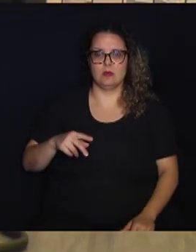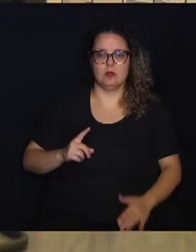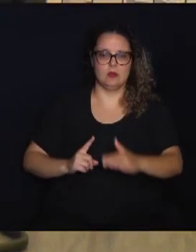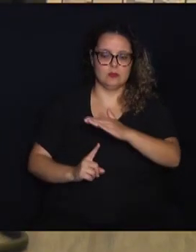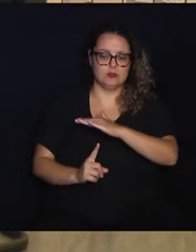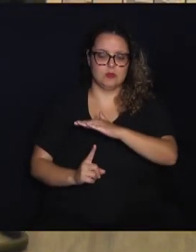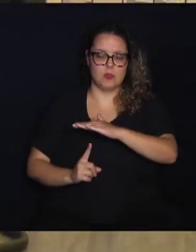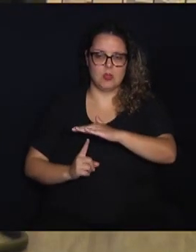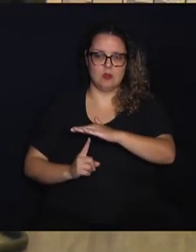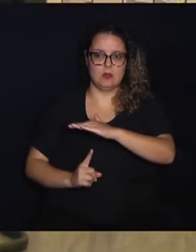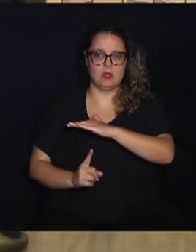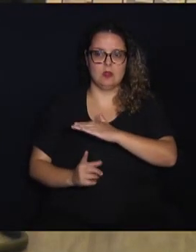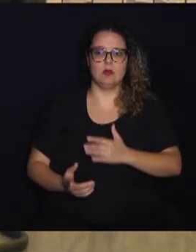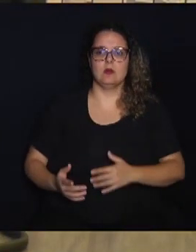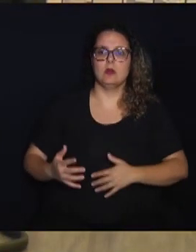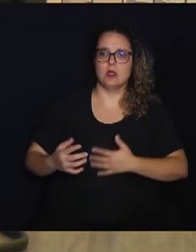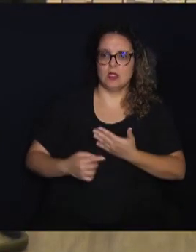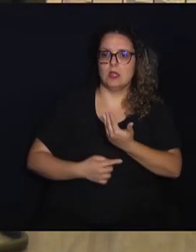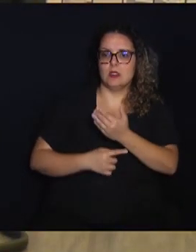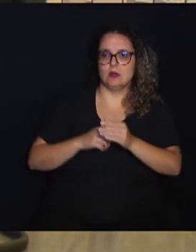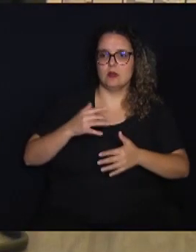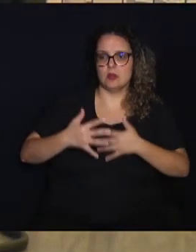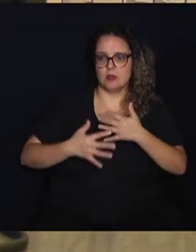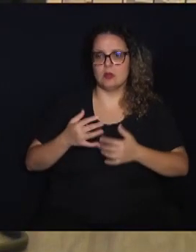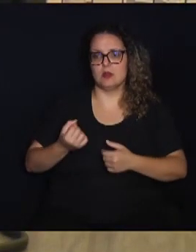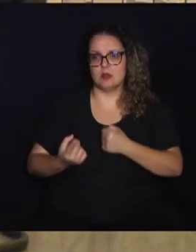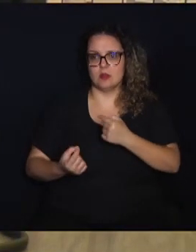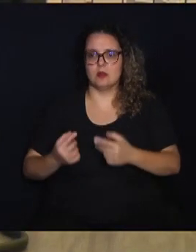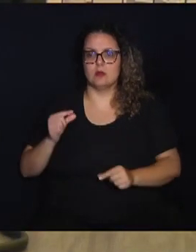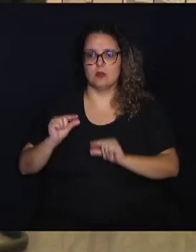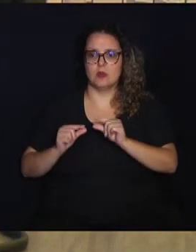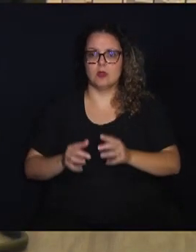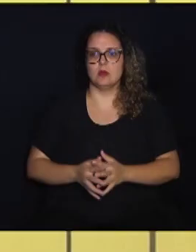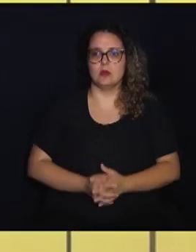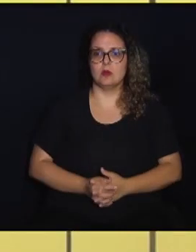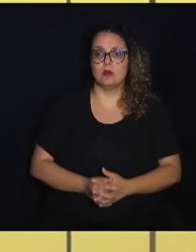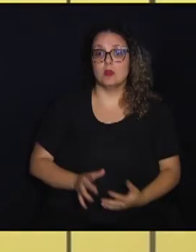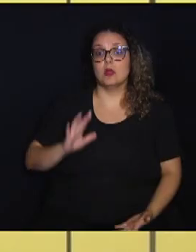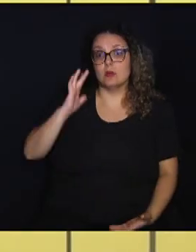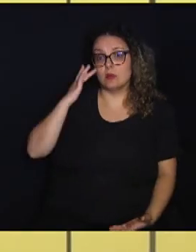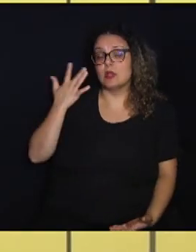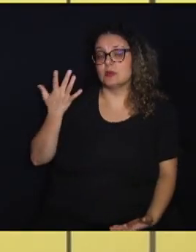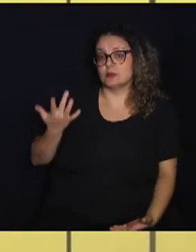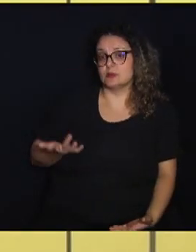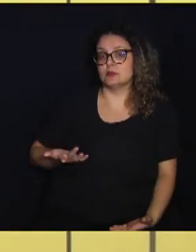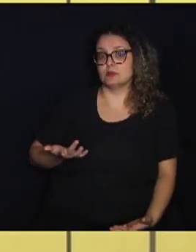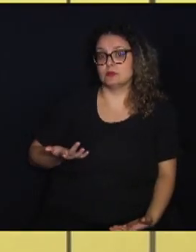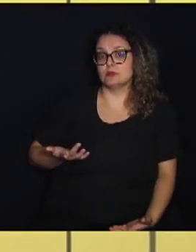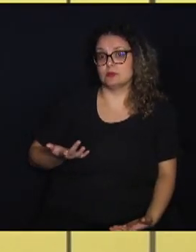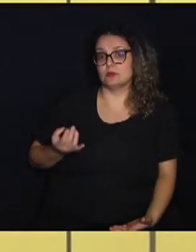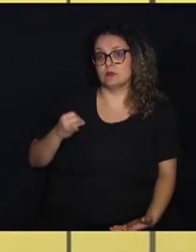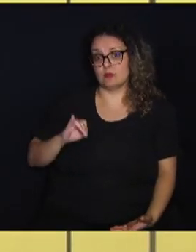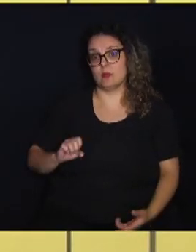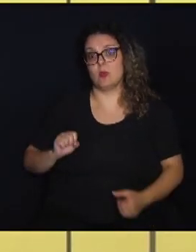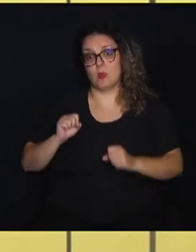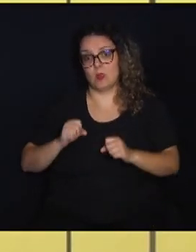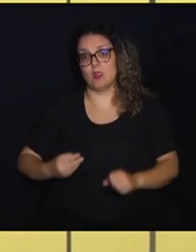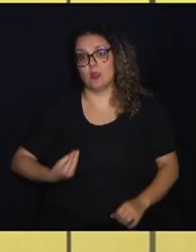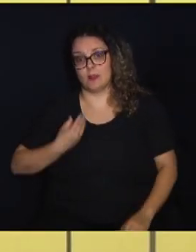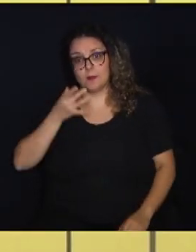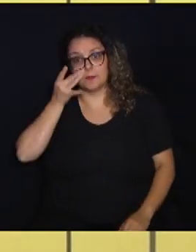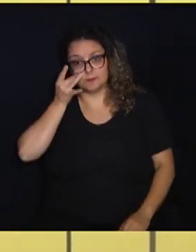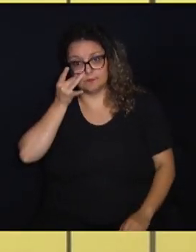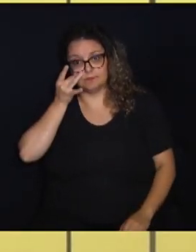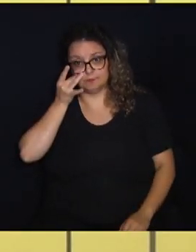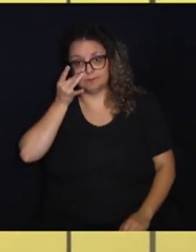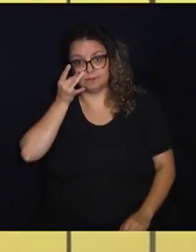A tecnologia atrapalha um pouquinho, Em alguns momentos ela atrapalha. Eu acho que mesmo se pudesse ser ao vivo, melhor. É, ao vivo. Acho Ao que